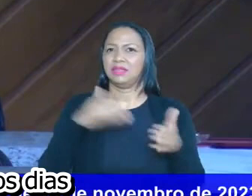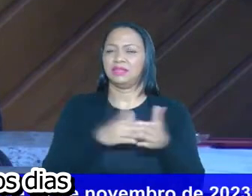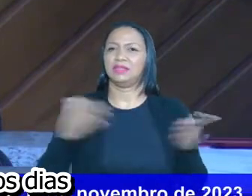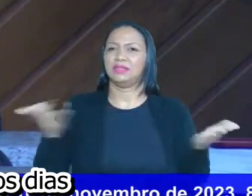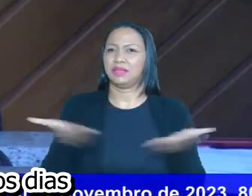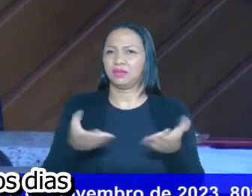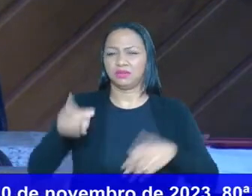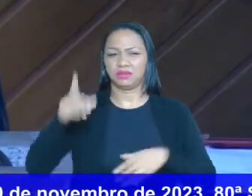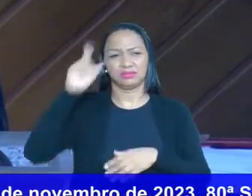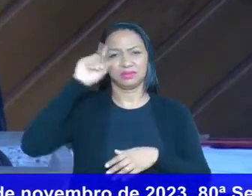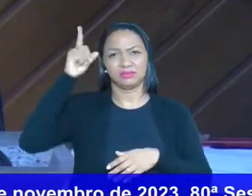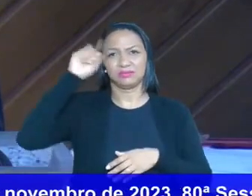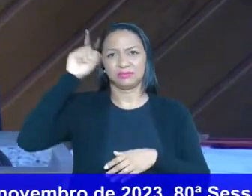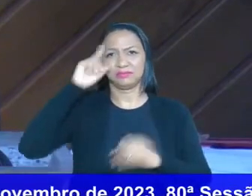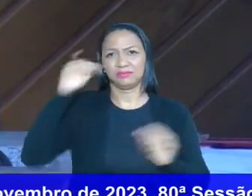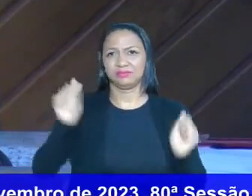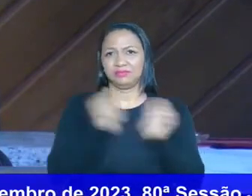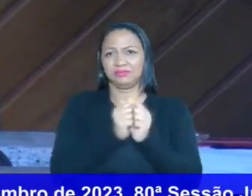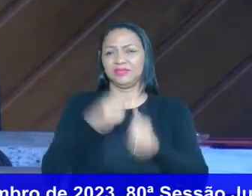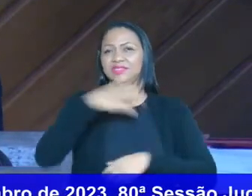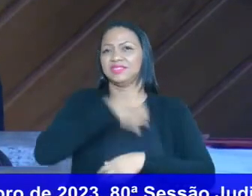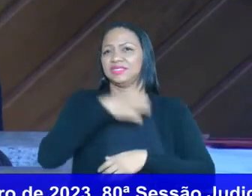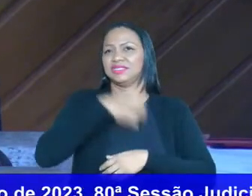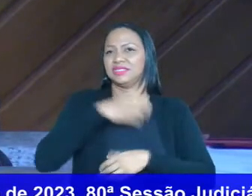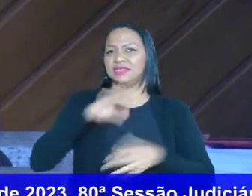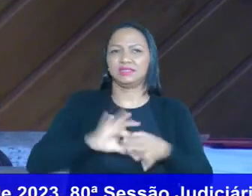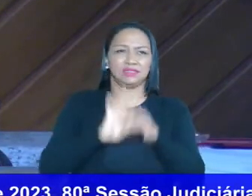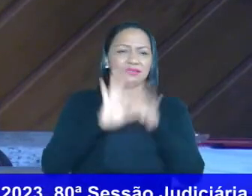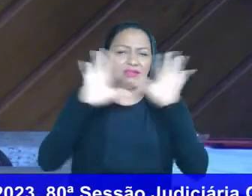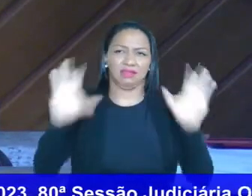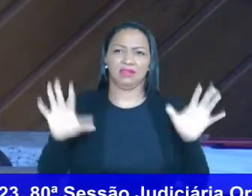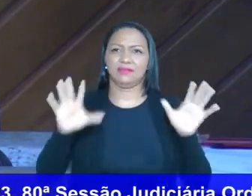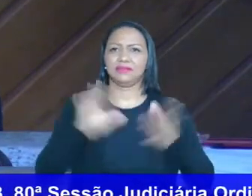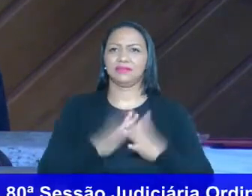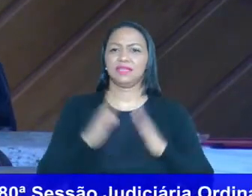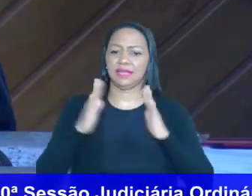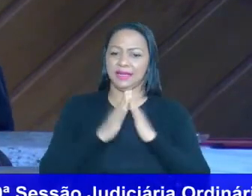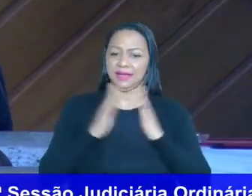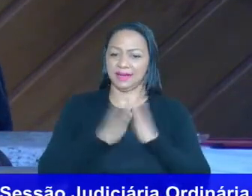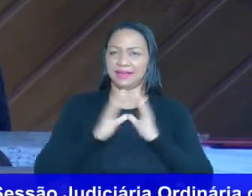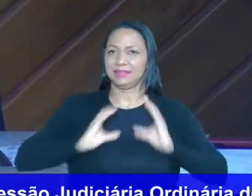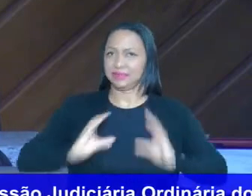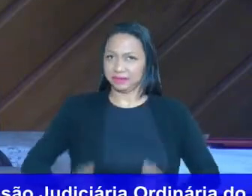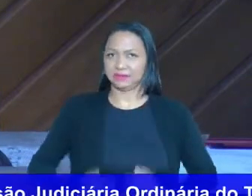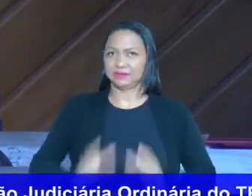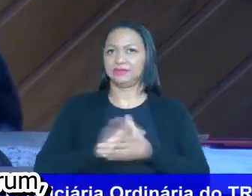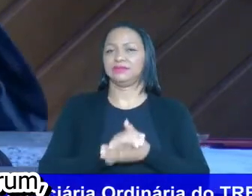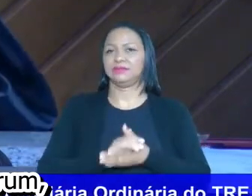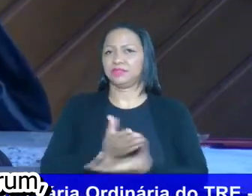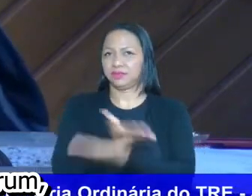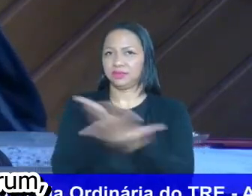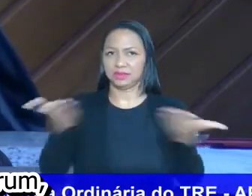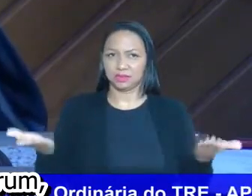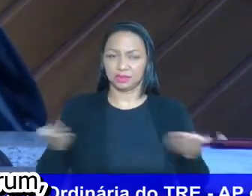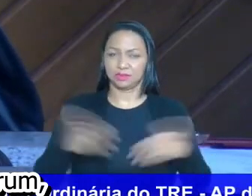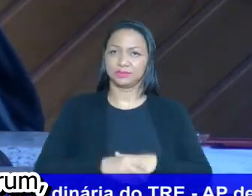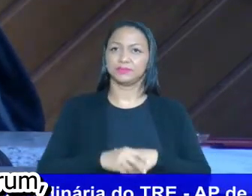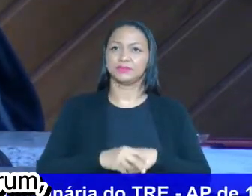dias, estão conosco. Sintam-se em casa, sintam-se à vontade, essa casa é de vocês.